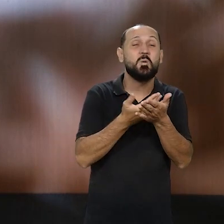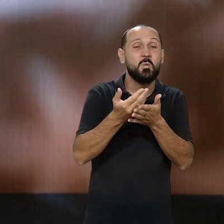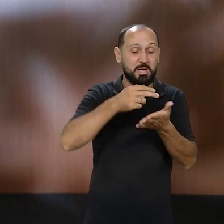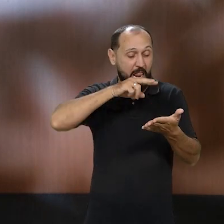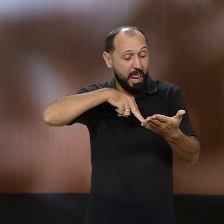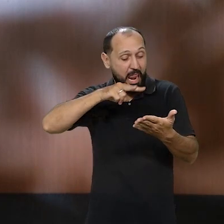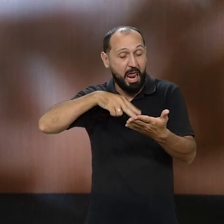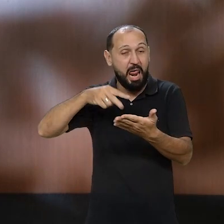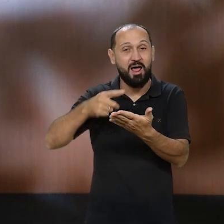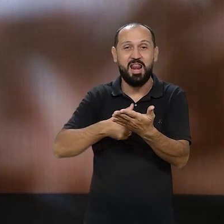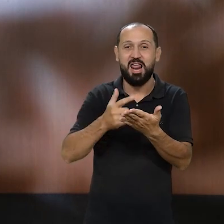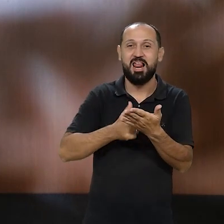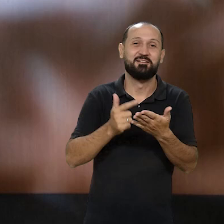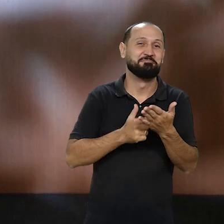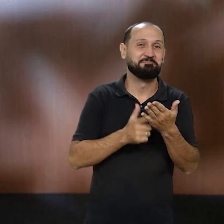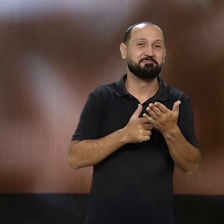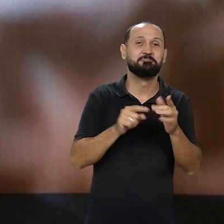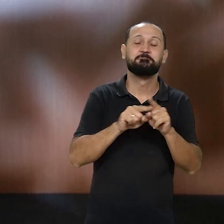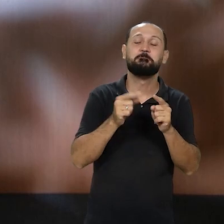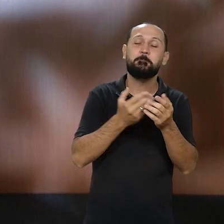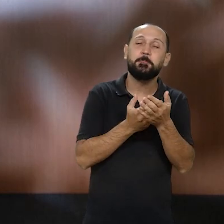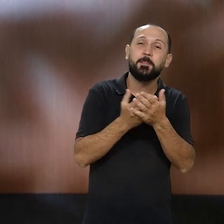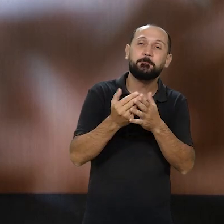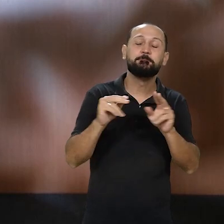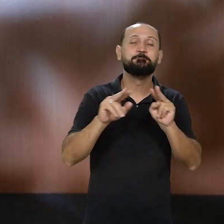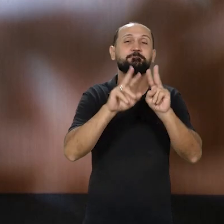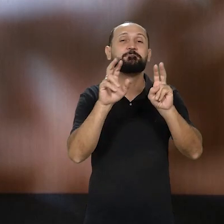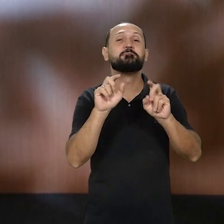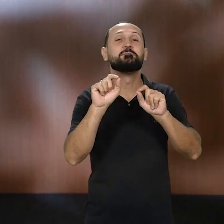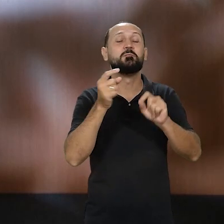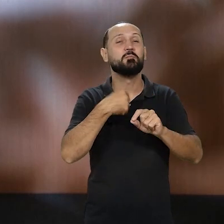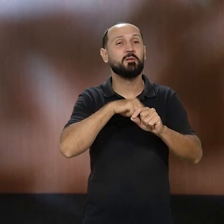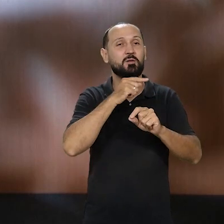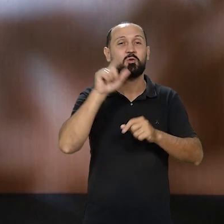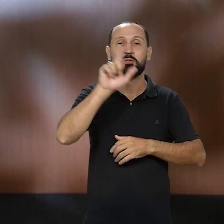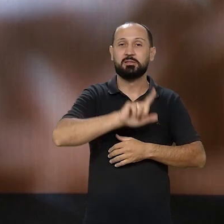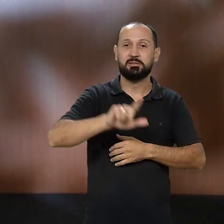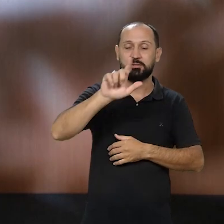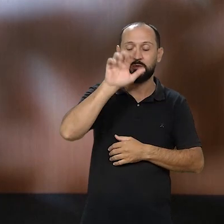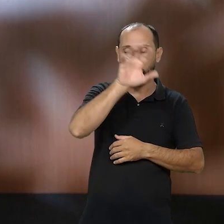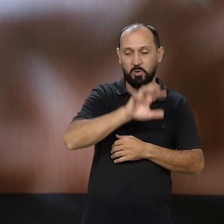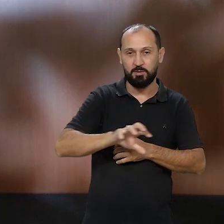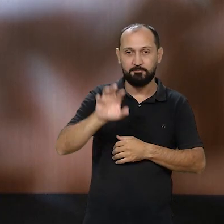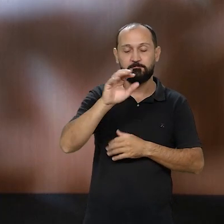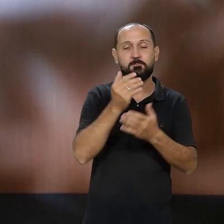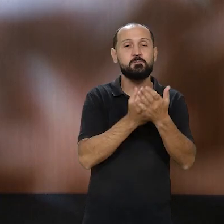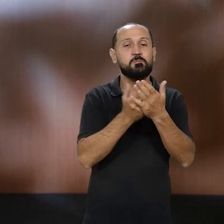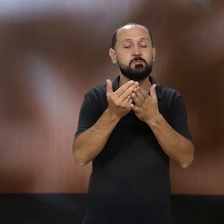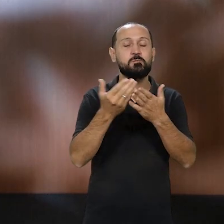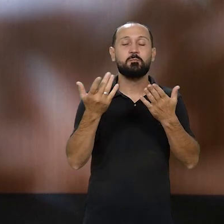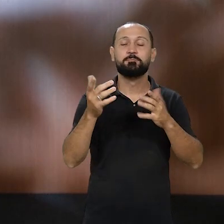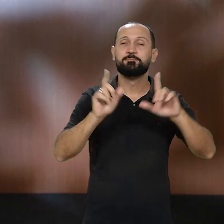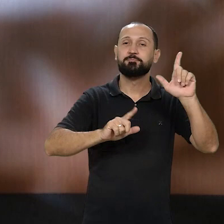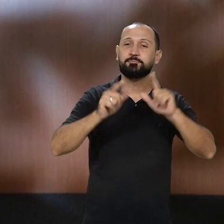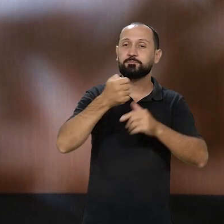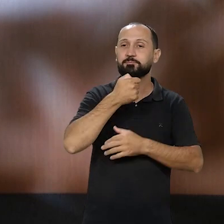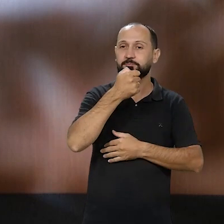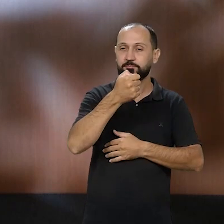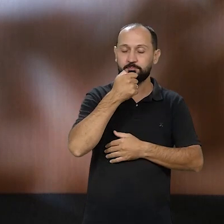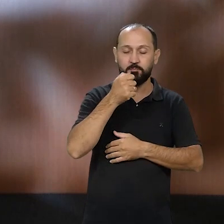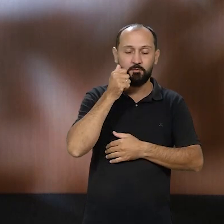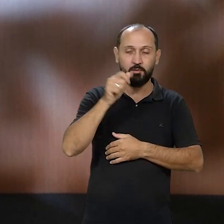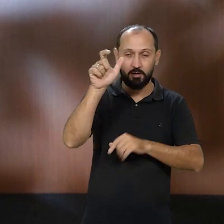consumir mais livros e também se inteirar a respeito da nossa literatura regional. Eu começo o programa entrevistando